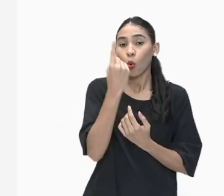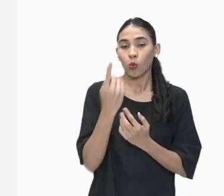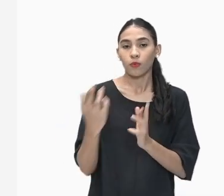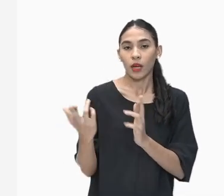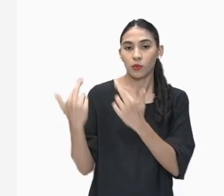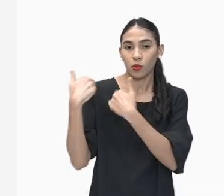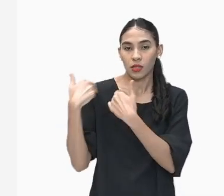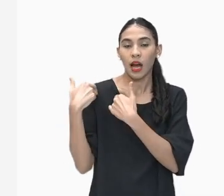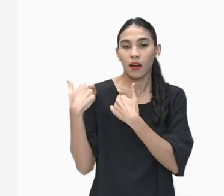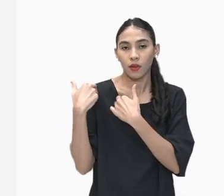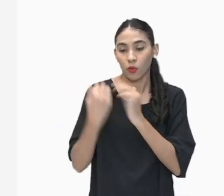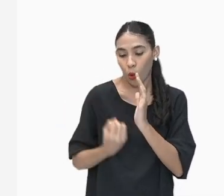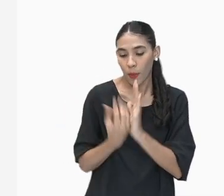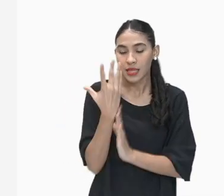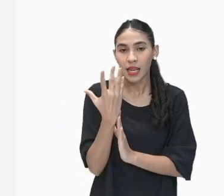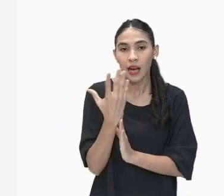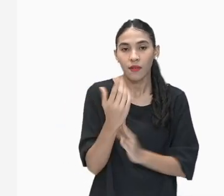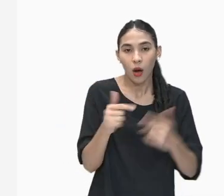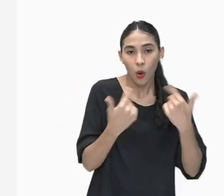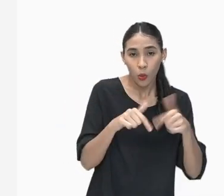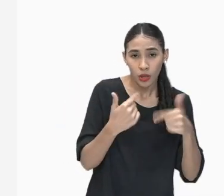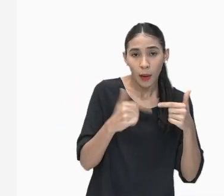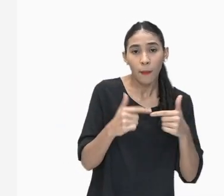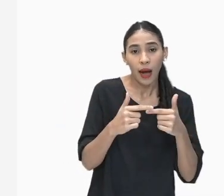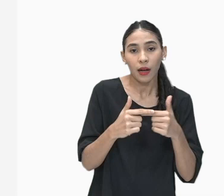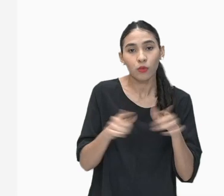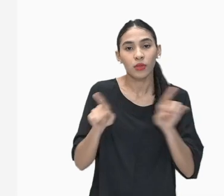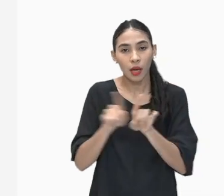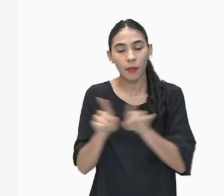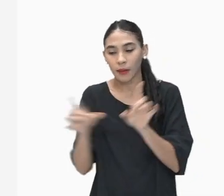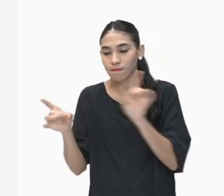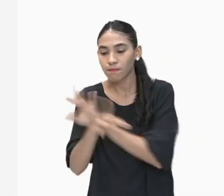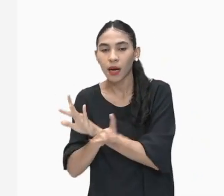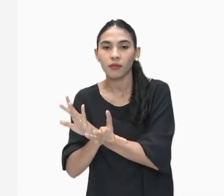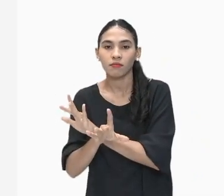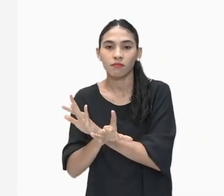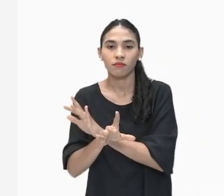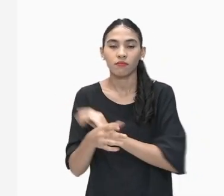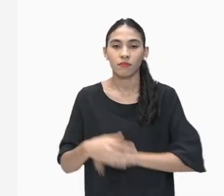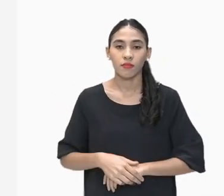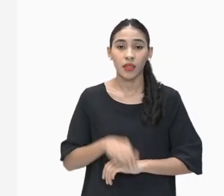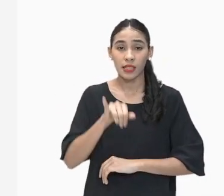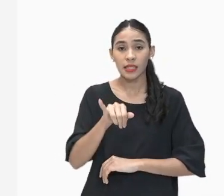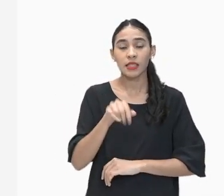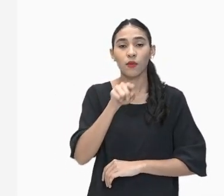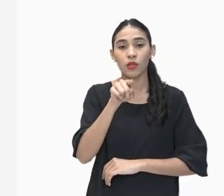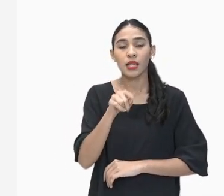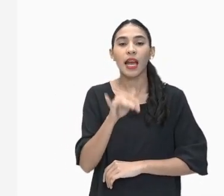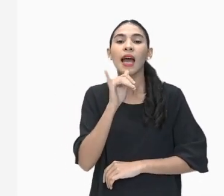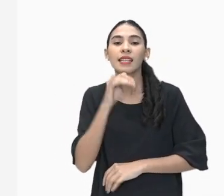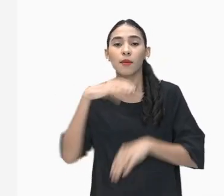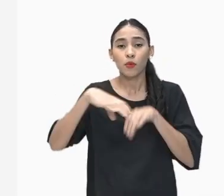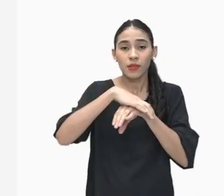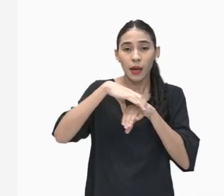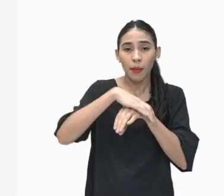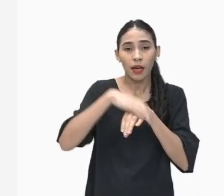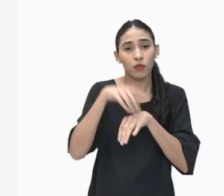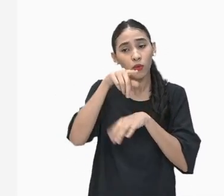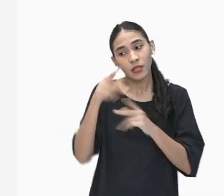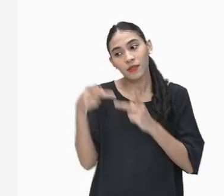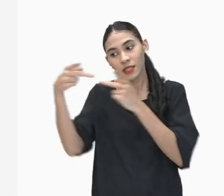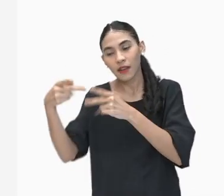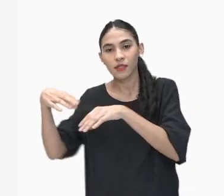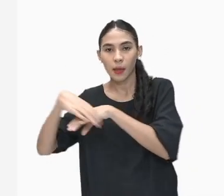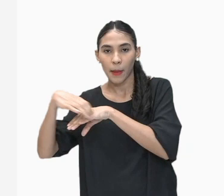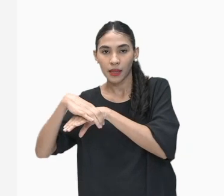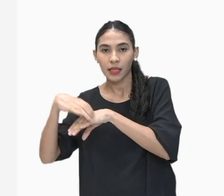processo de produção, ele também concluía o produto, como eu falei para vocês. Você quer, por exemplo, um sapato, você ia onde? No sapateiro.